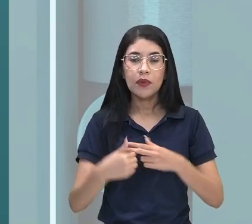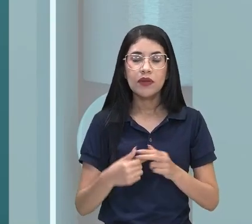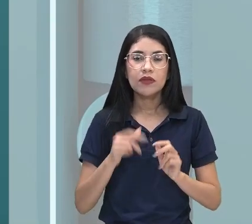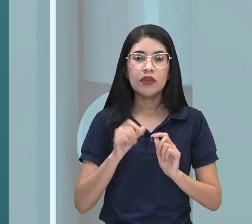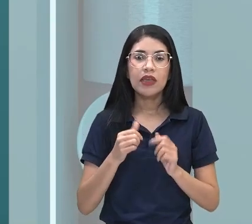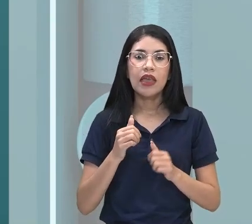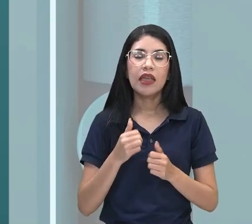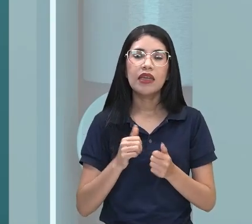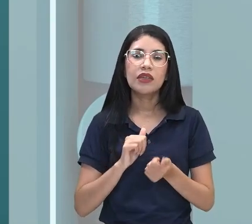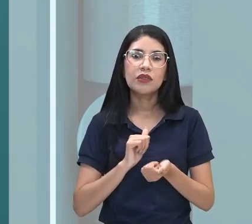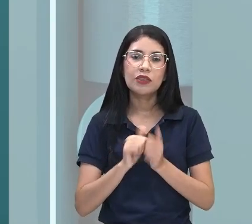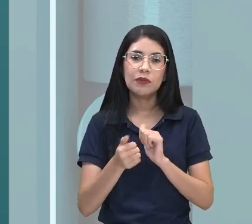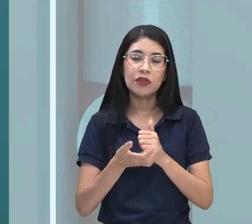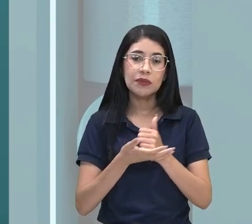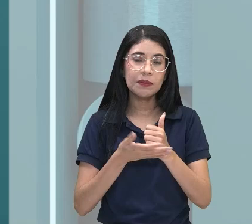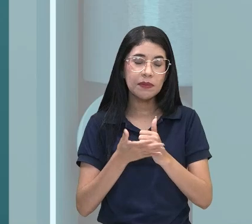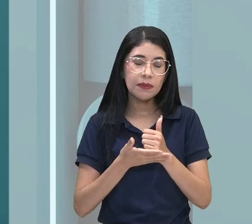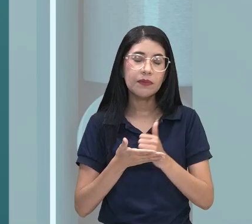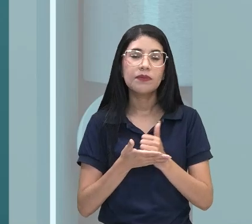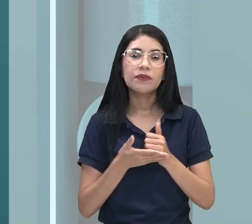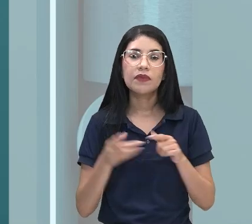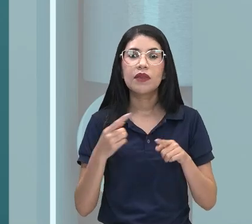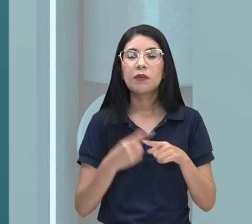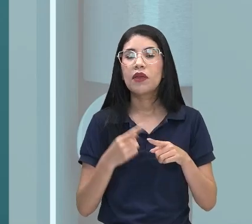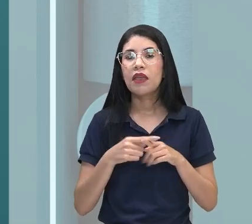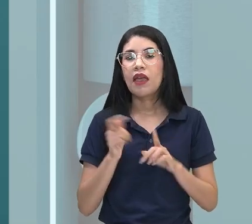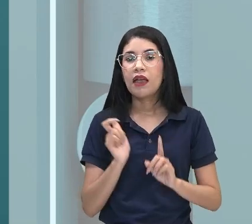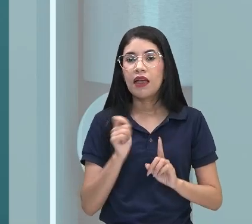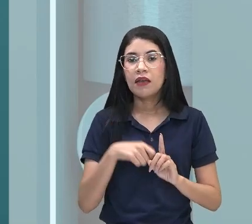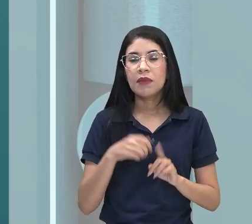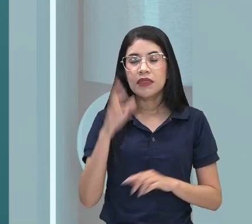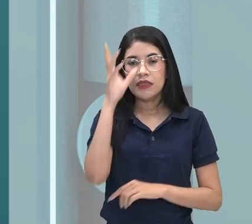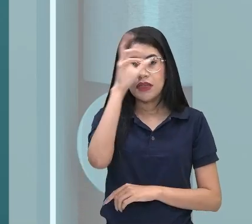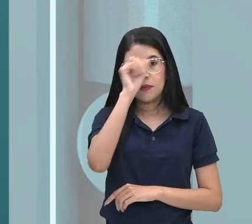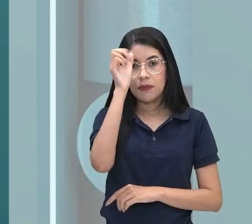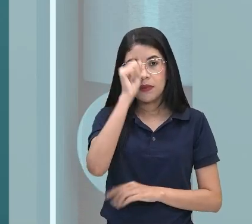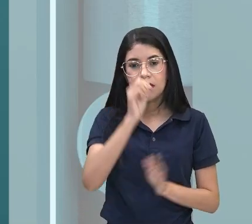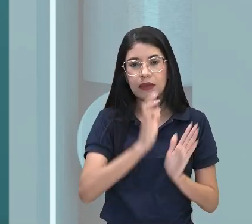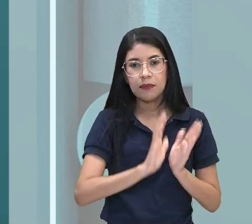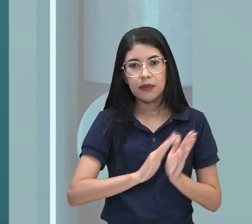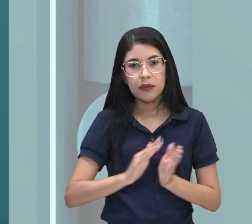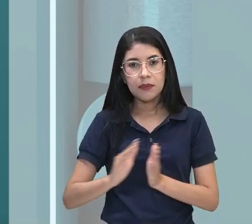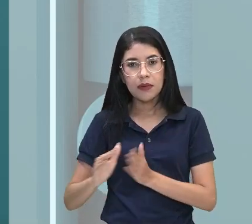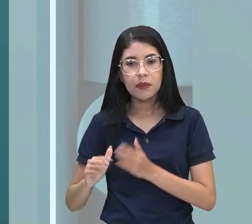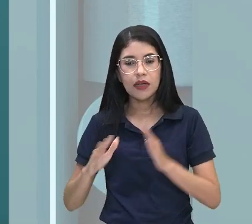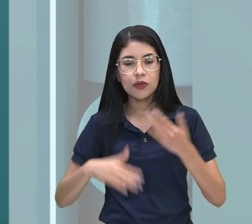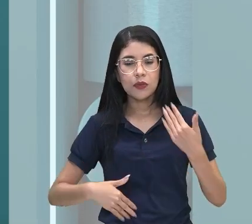de esporte base, porque as capacidades aprendidas, o repertório corporal